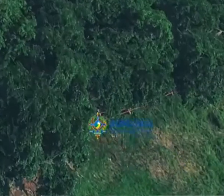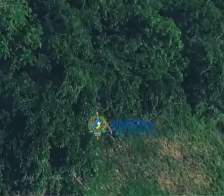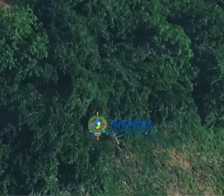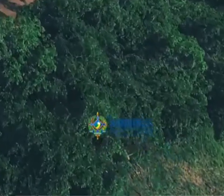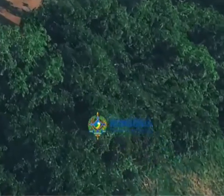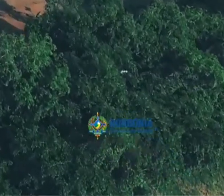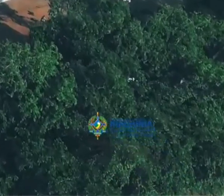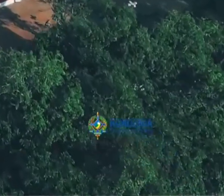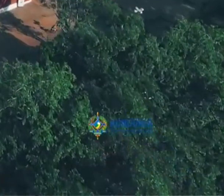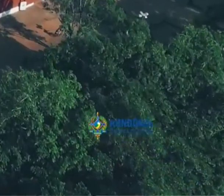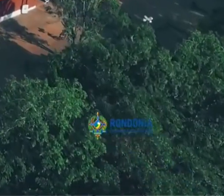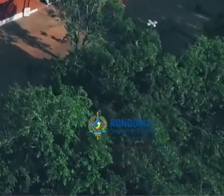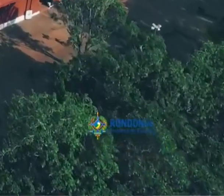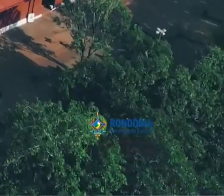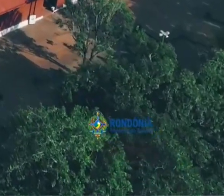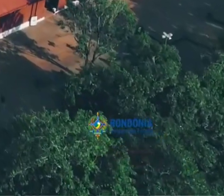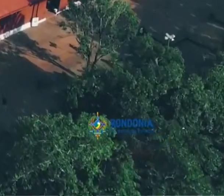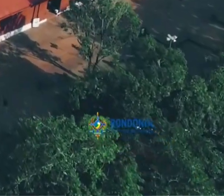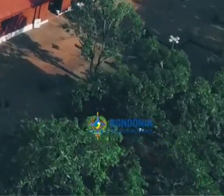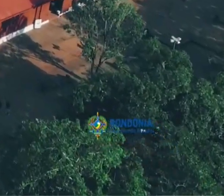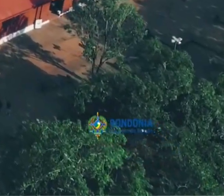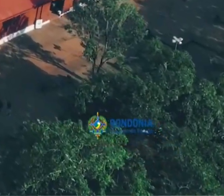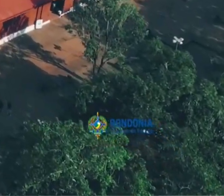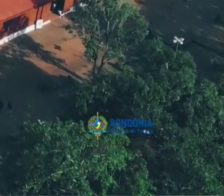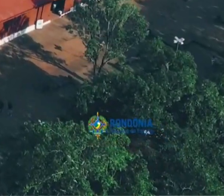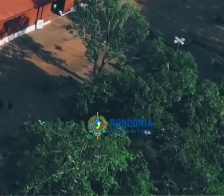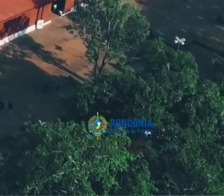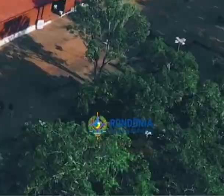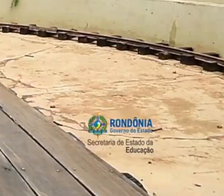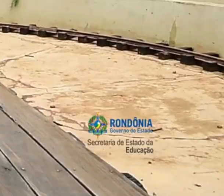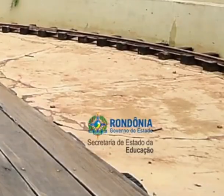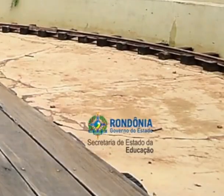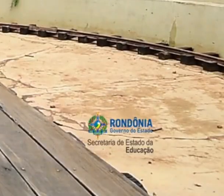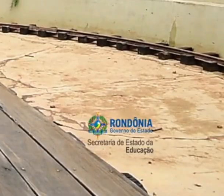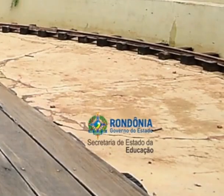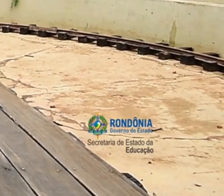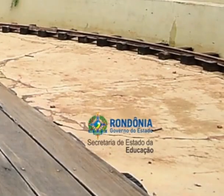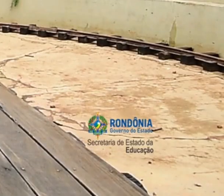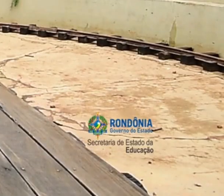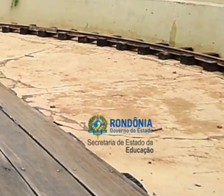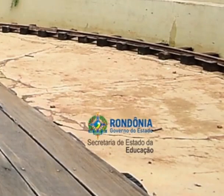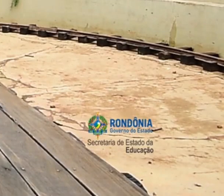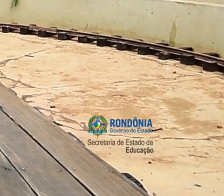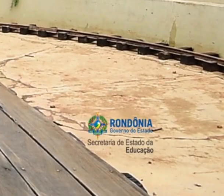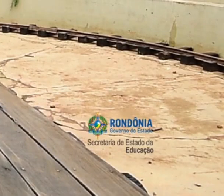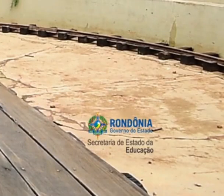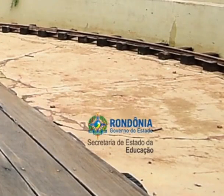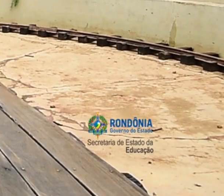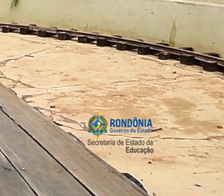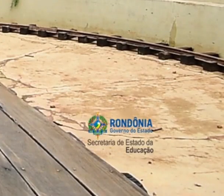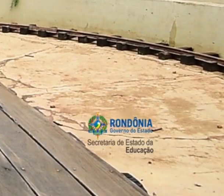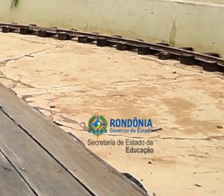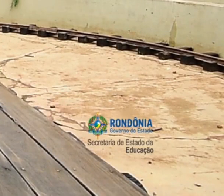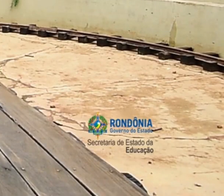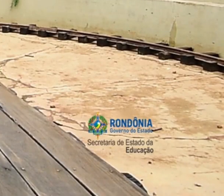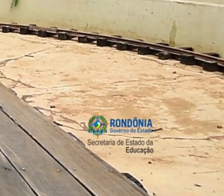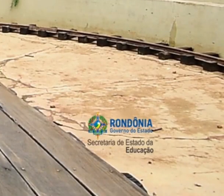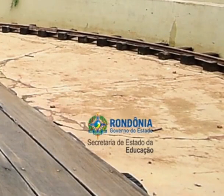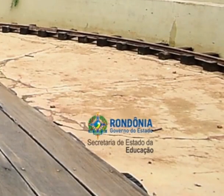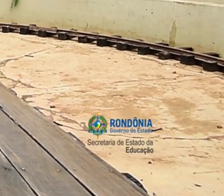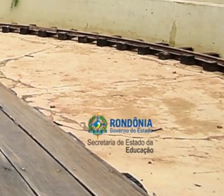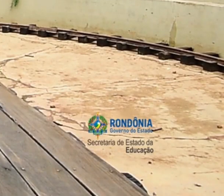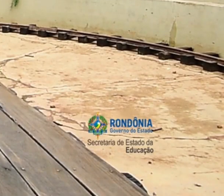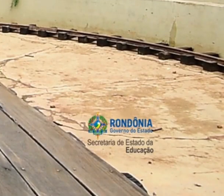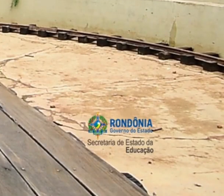vai embora. Só que aí o governo brasileiro, Dom Pedro II, cria algumas comissões para